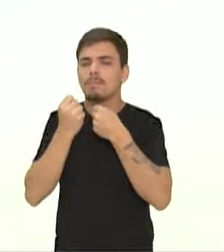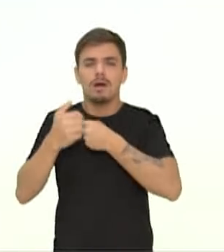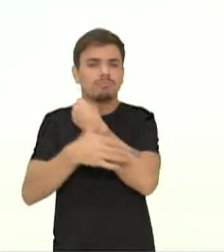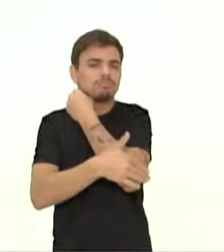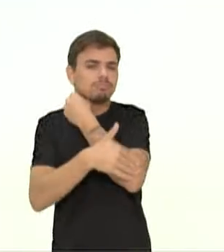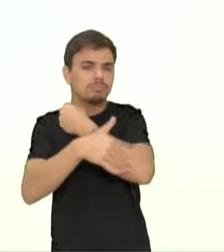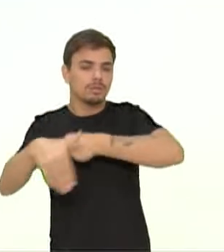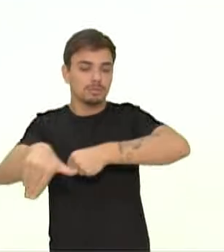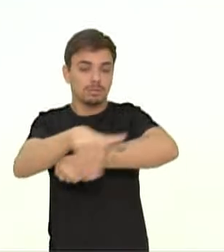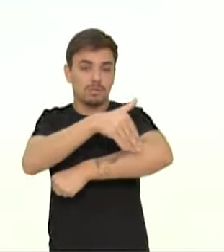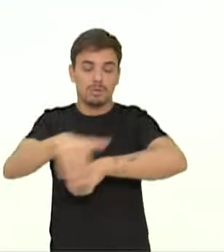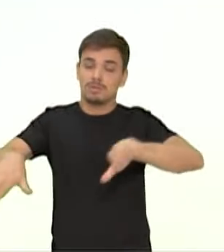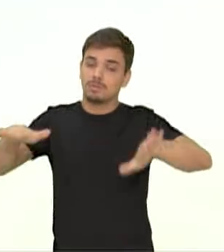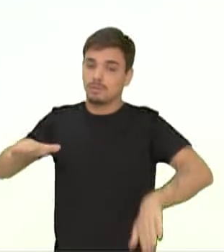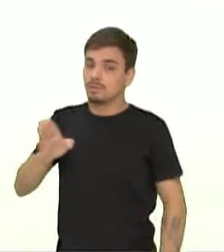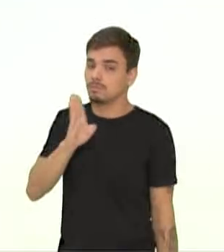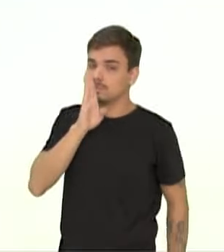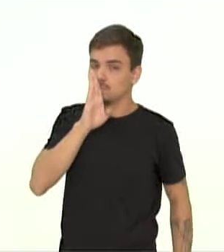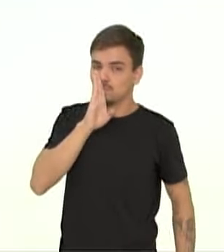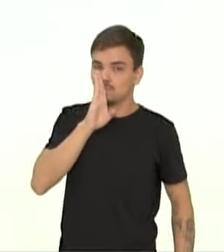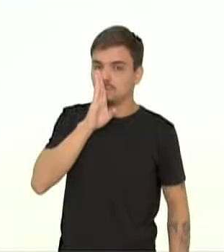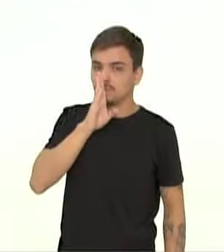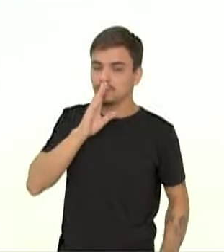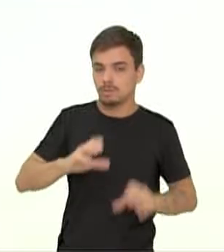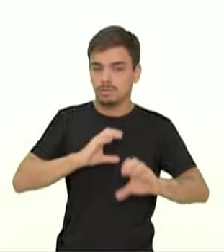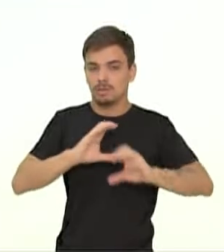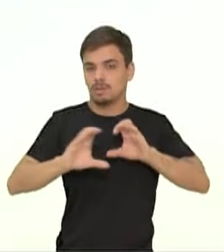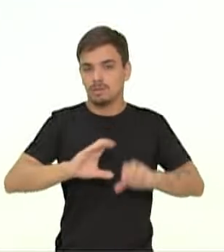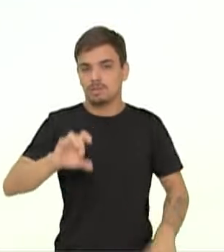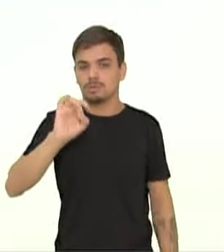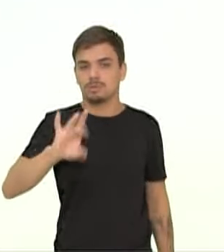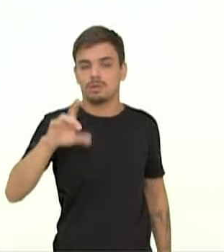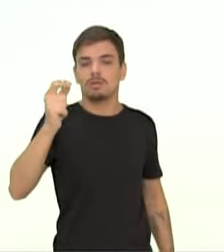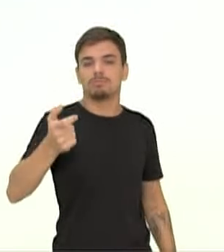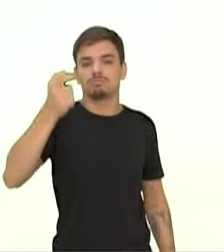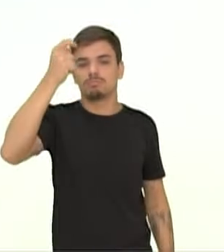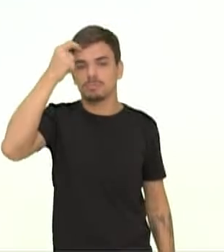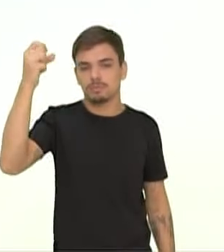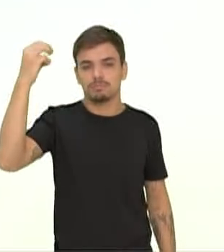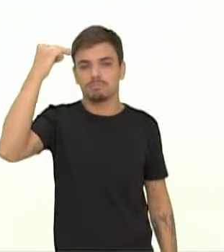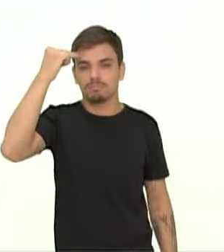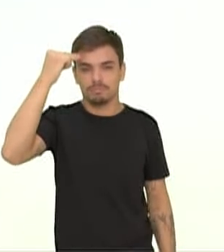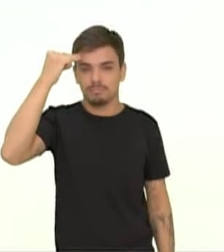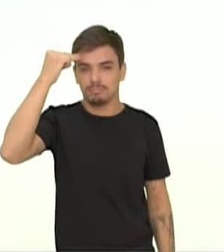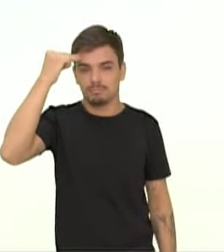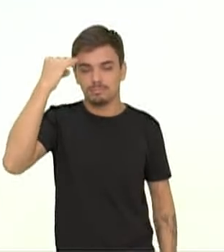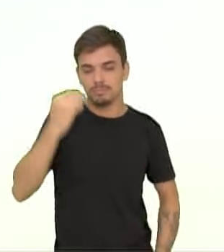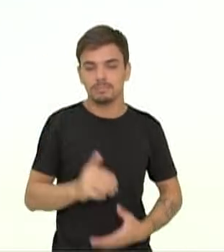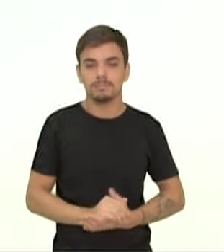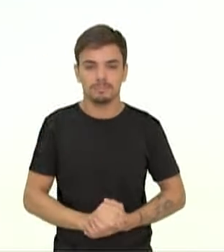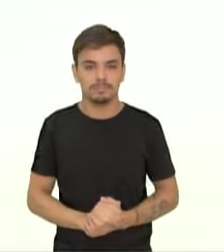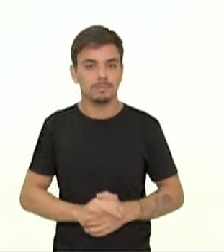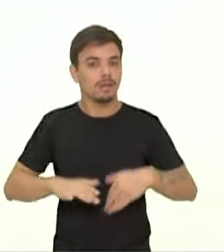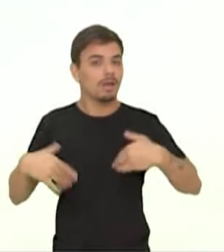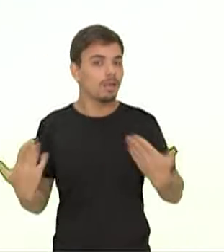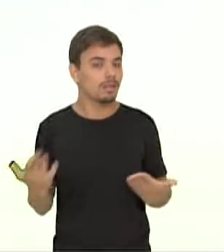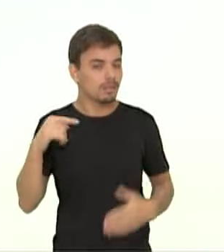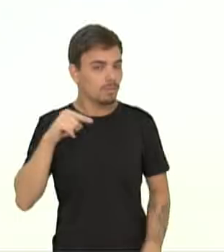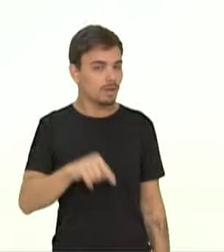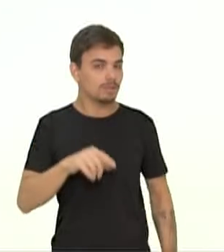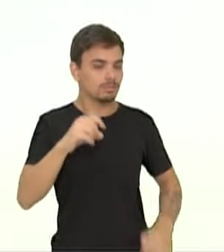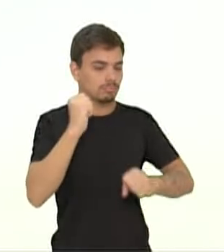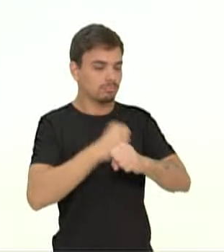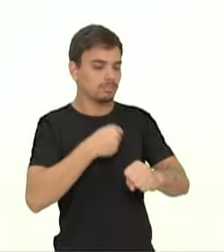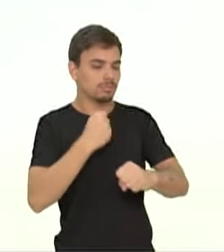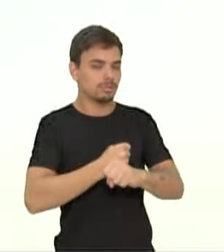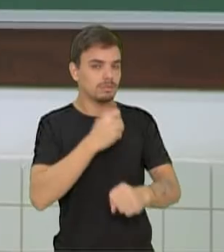ruas e mesmo no silêncio, quando o canto pode acontecer apenas em nossa mente. Então, através dessa obra que o artista